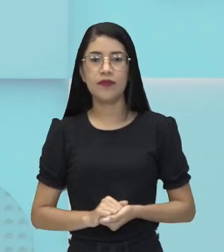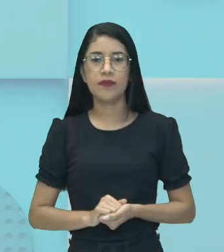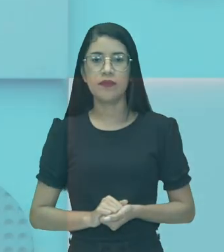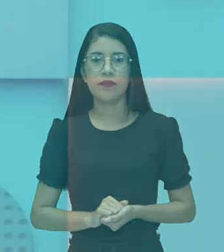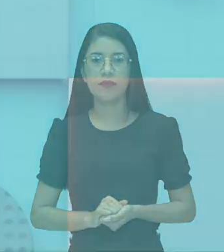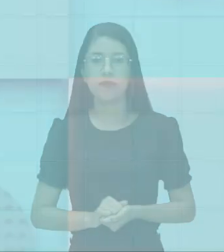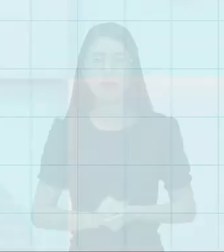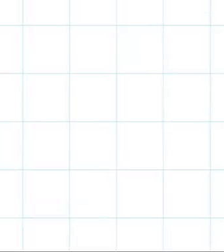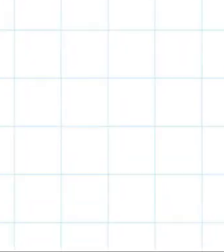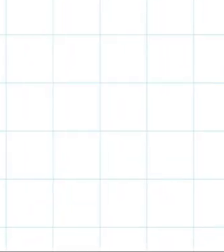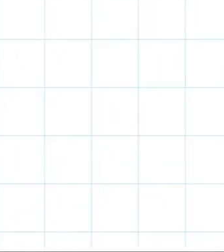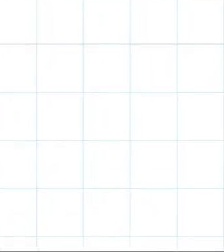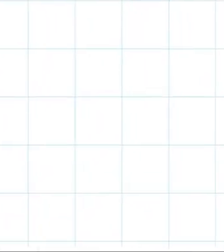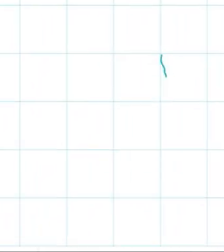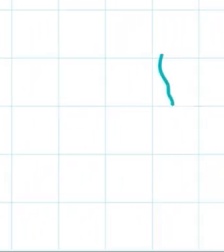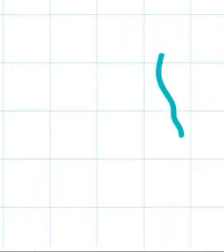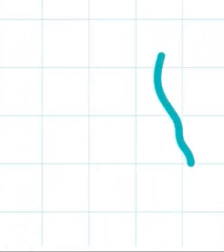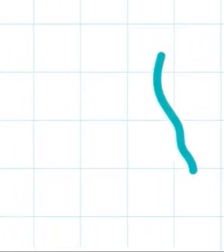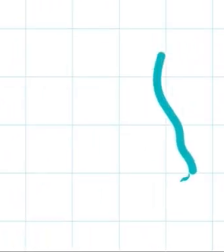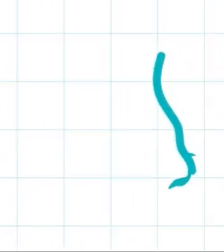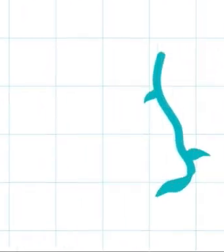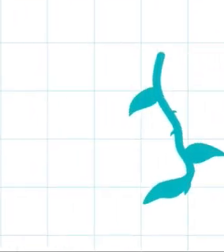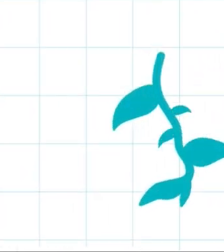de hoje.